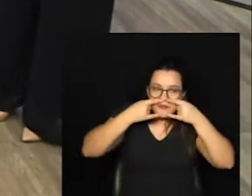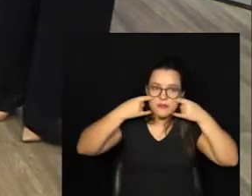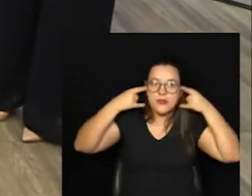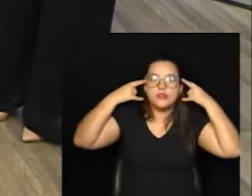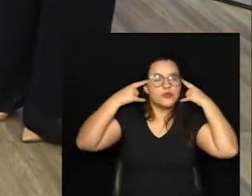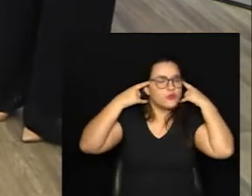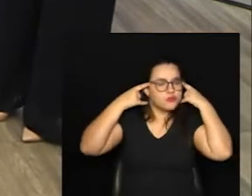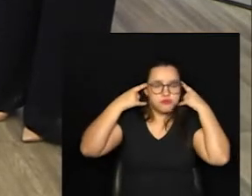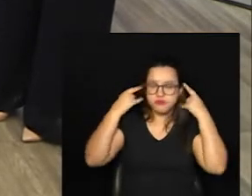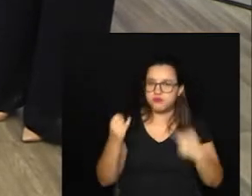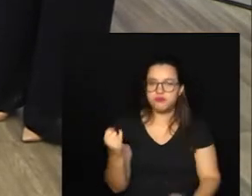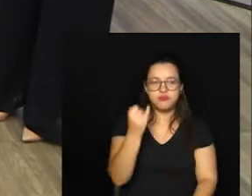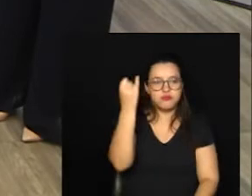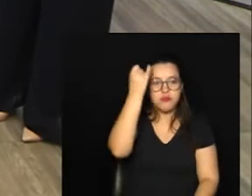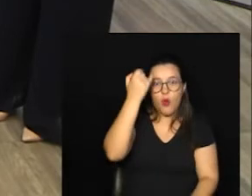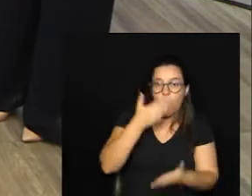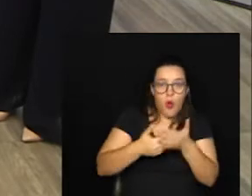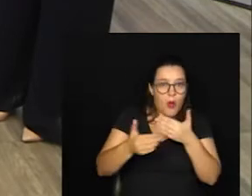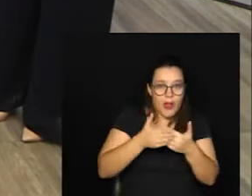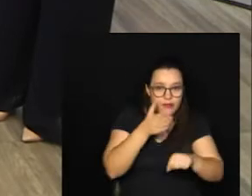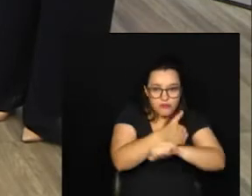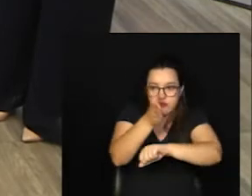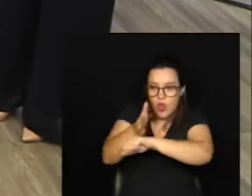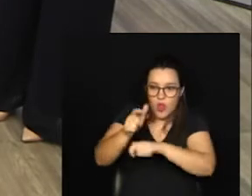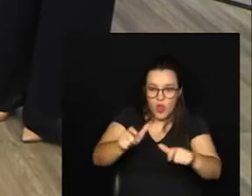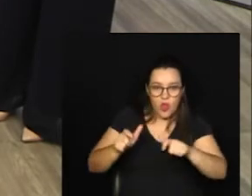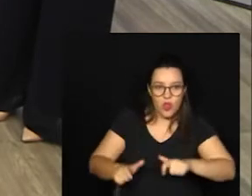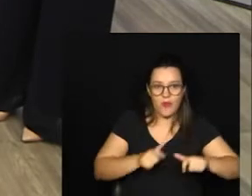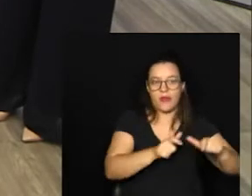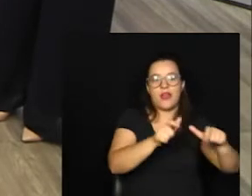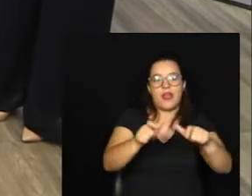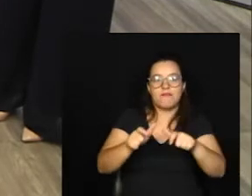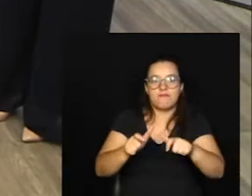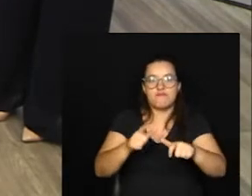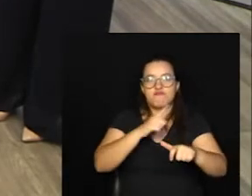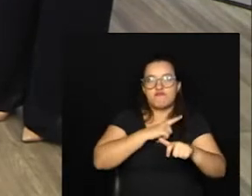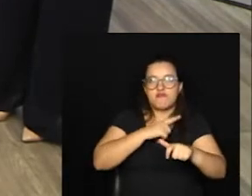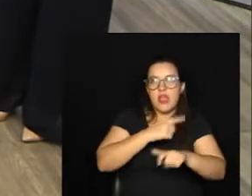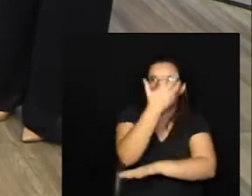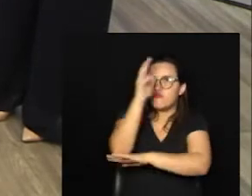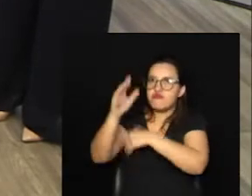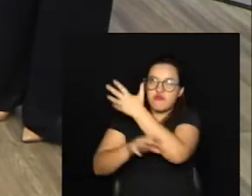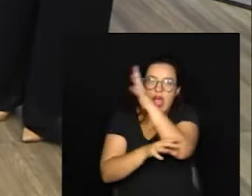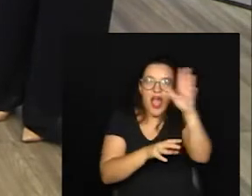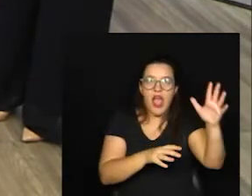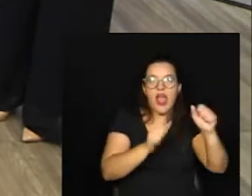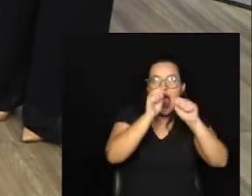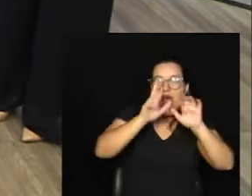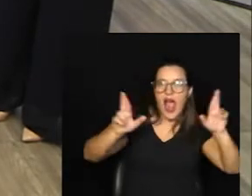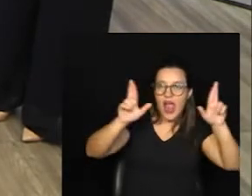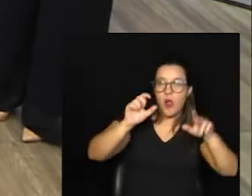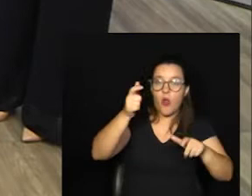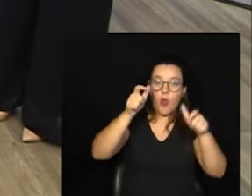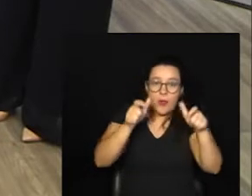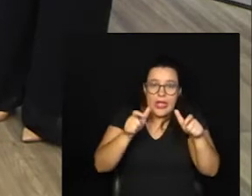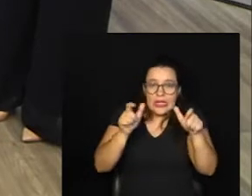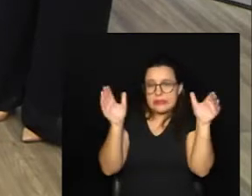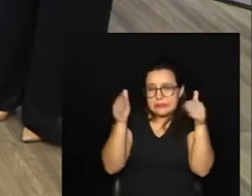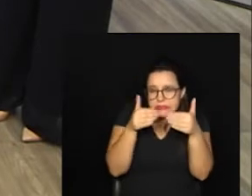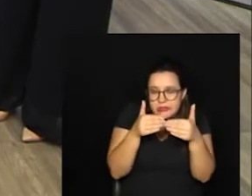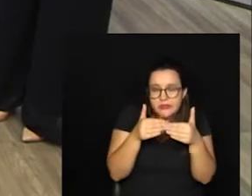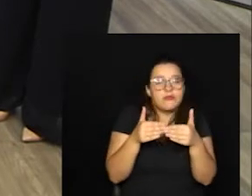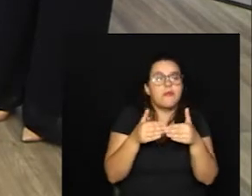é indispensável em qualquer lugar que você vá, seja lugar aberto, lugar fechado, utilize sempre a máscara e